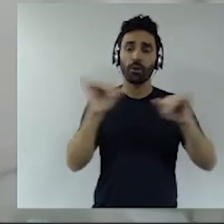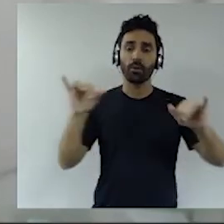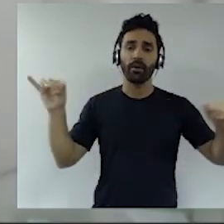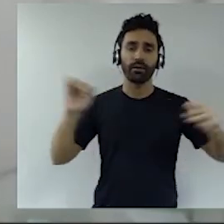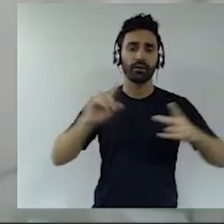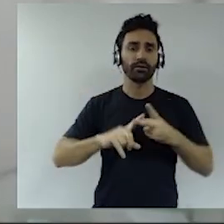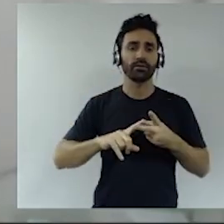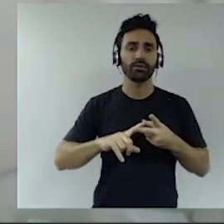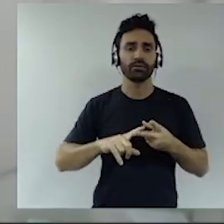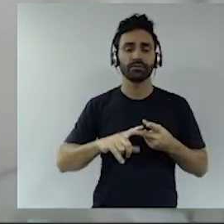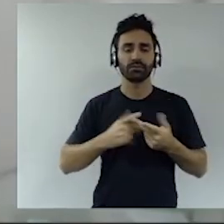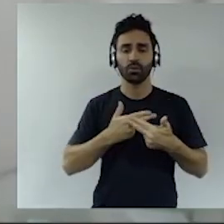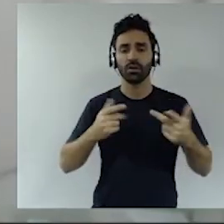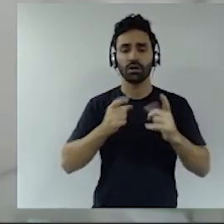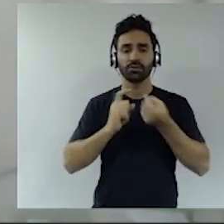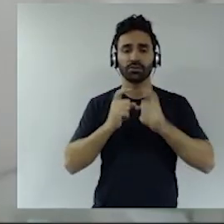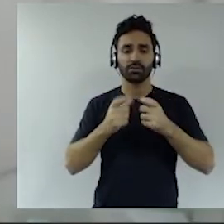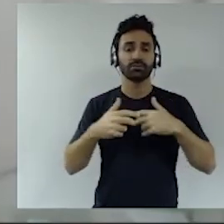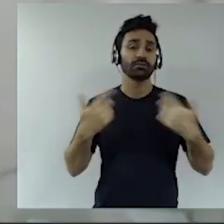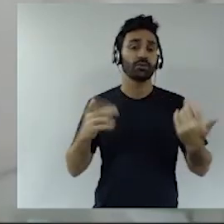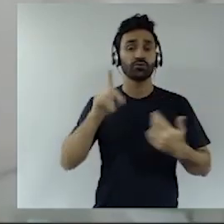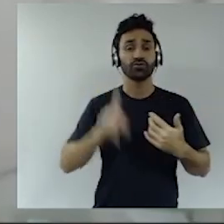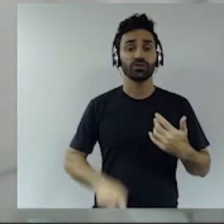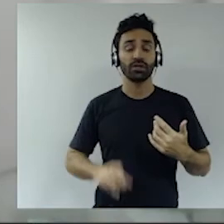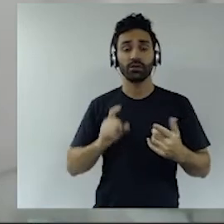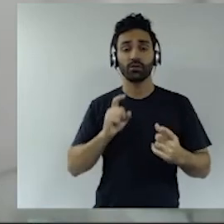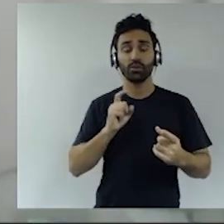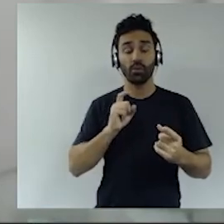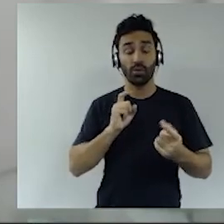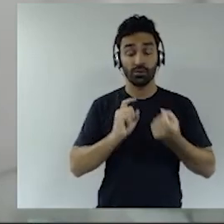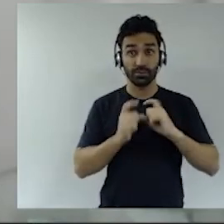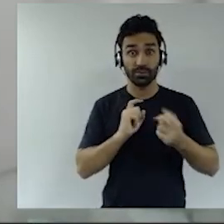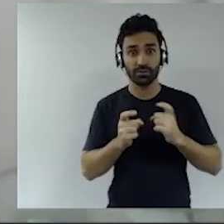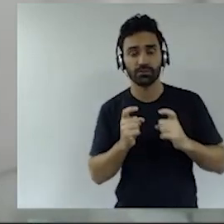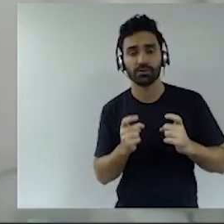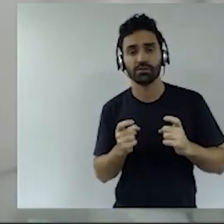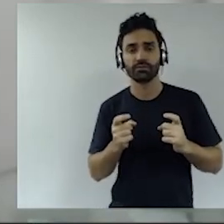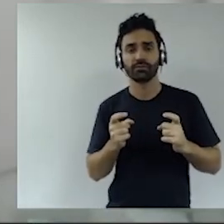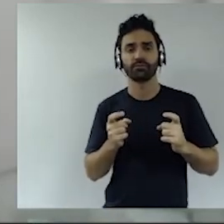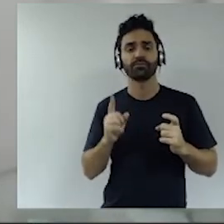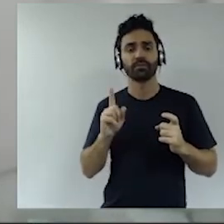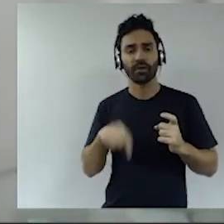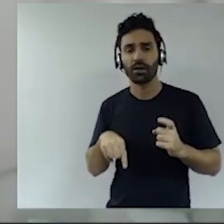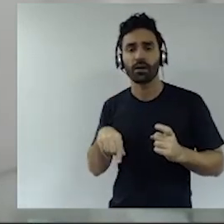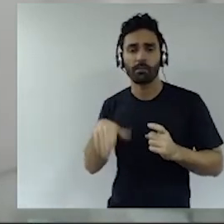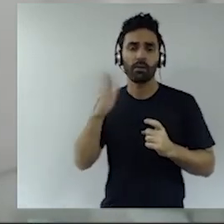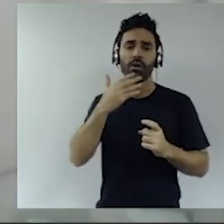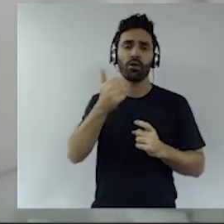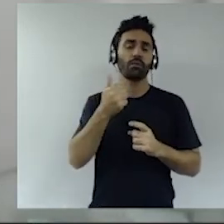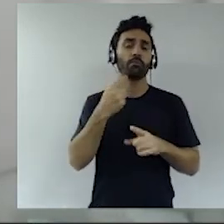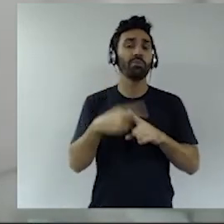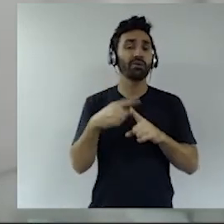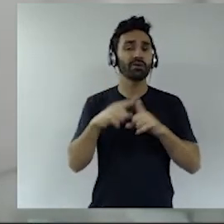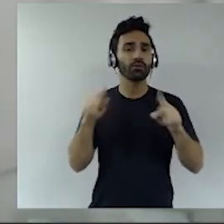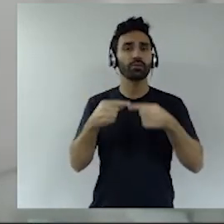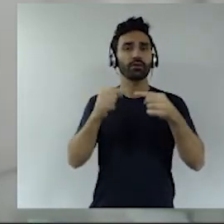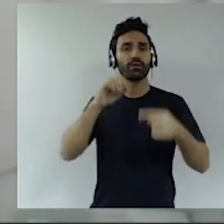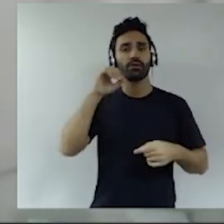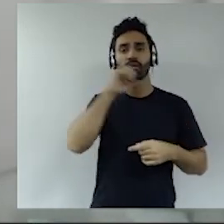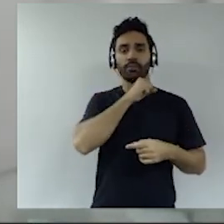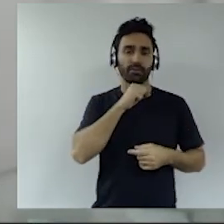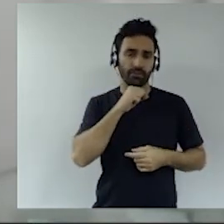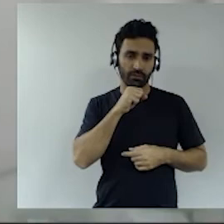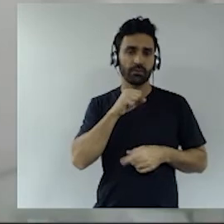sanções administrativas, quer dizer, o direito administrativo sancionador, como multas, são muito mais efetivas porque têm aplicação rápida